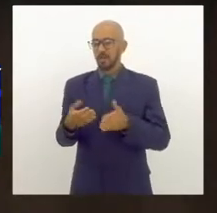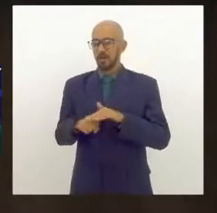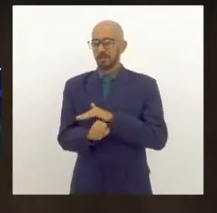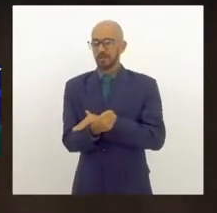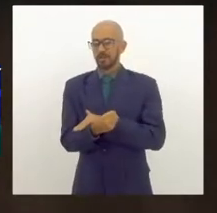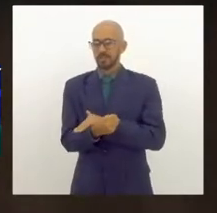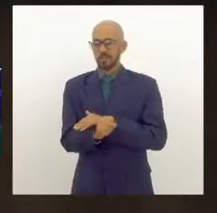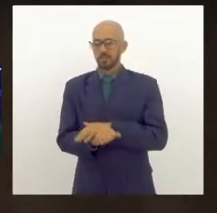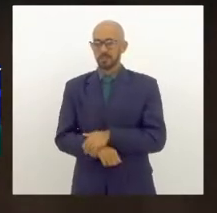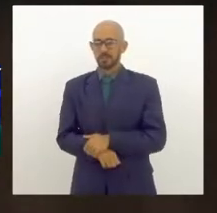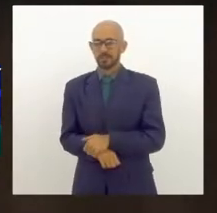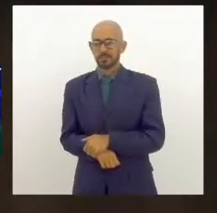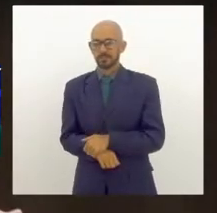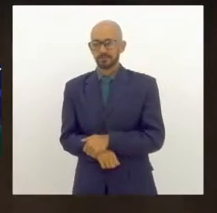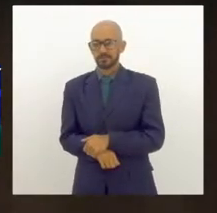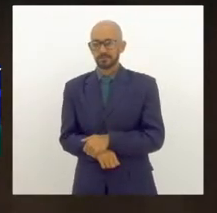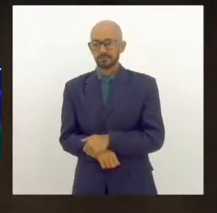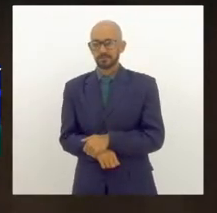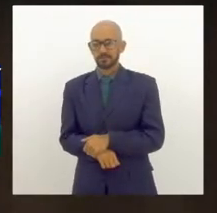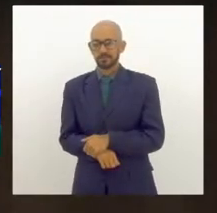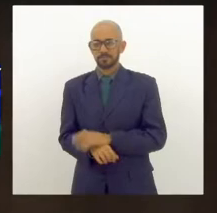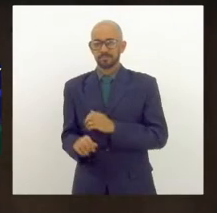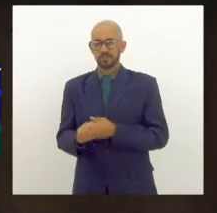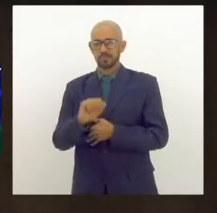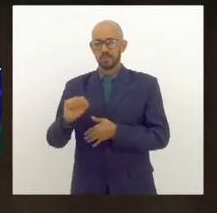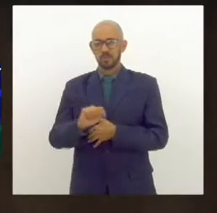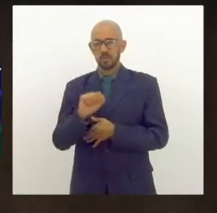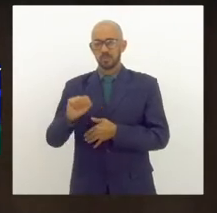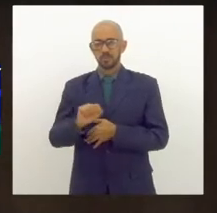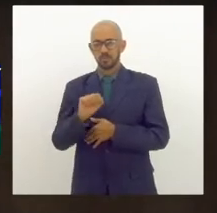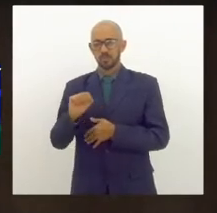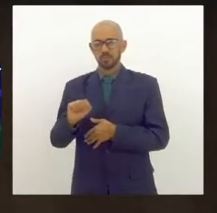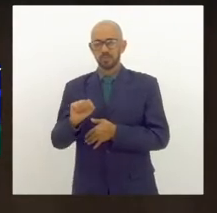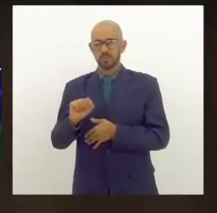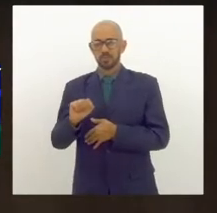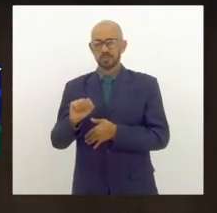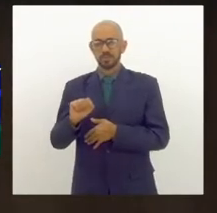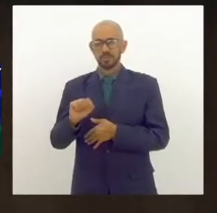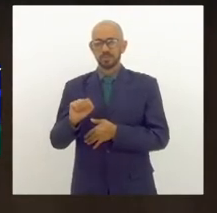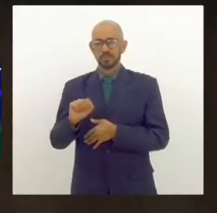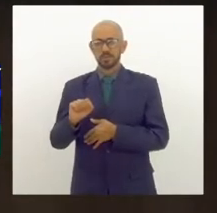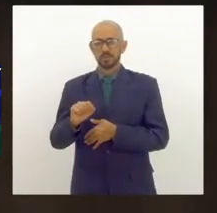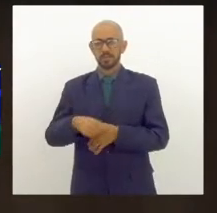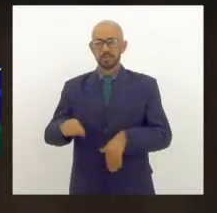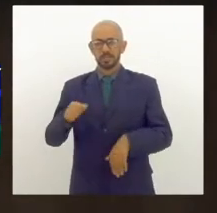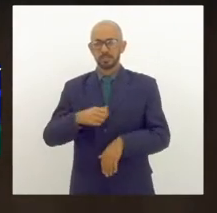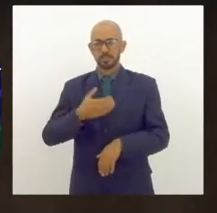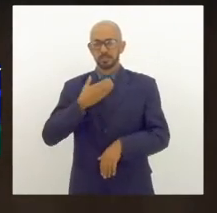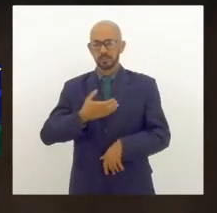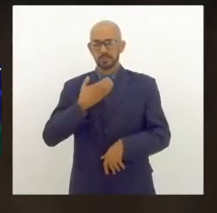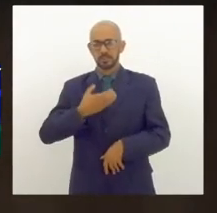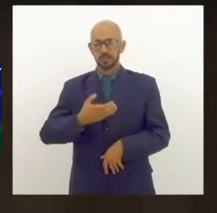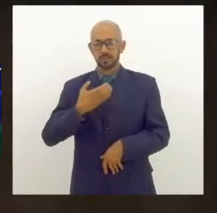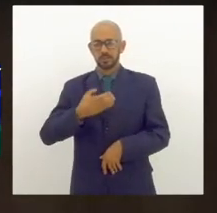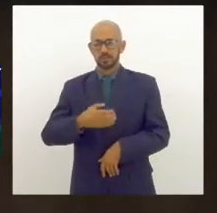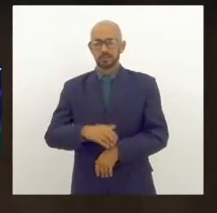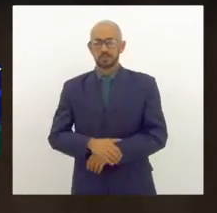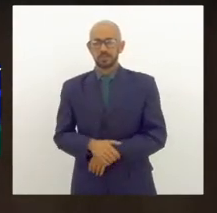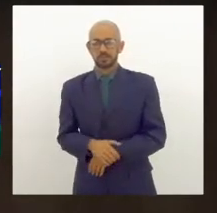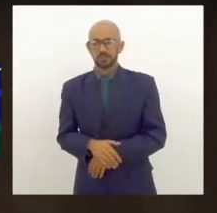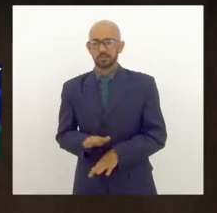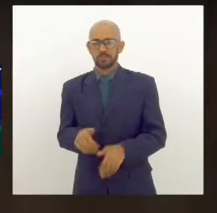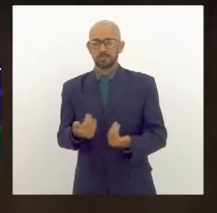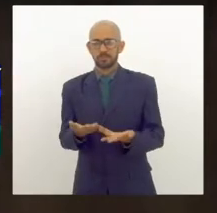legislatura, né? De agosto a dezembro. Então, temos